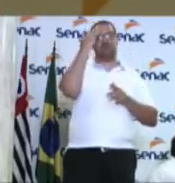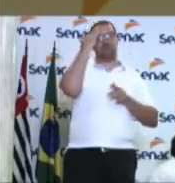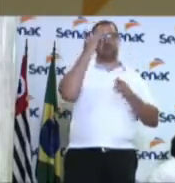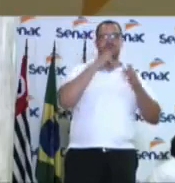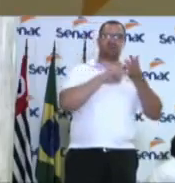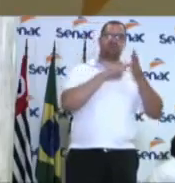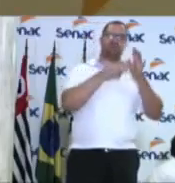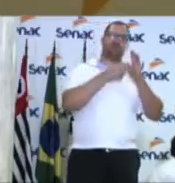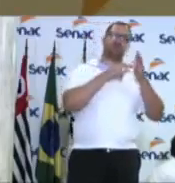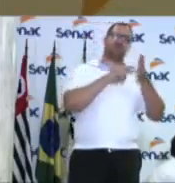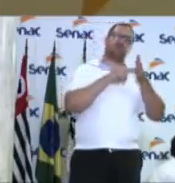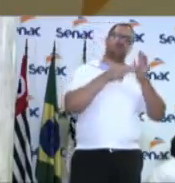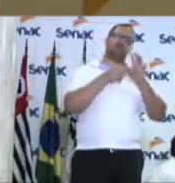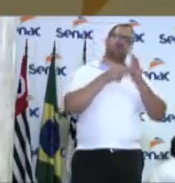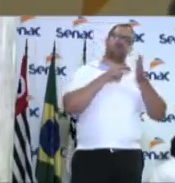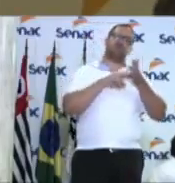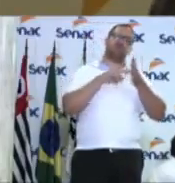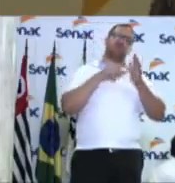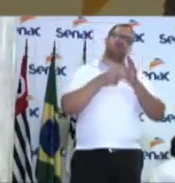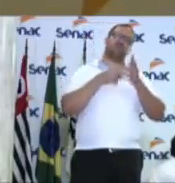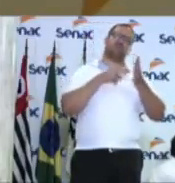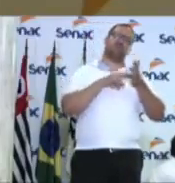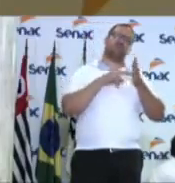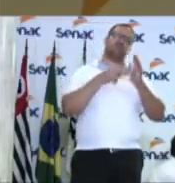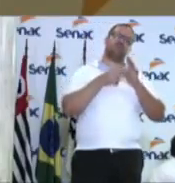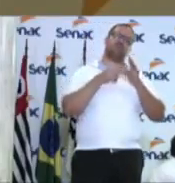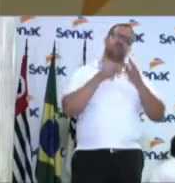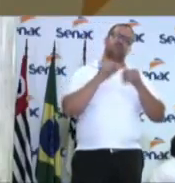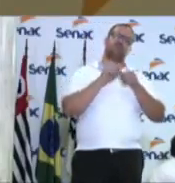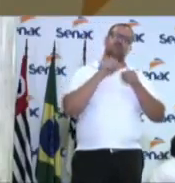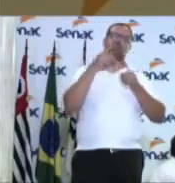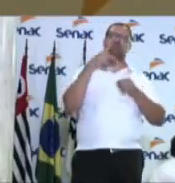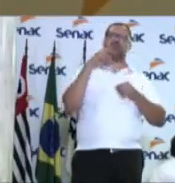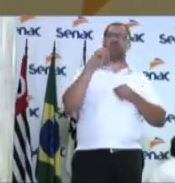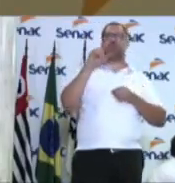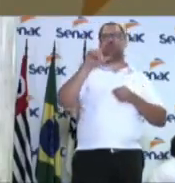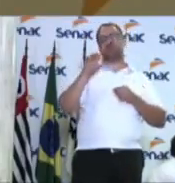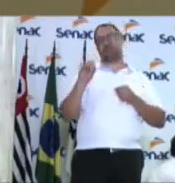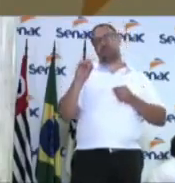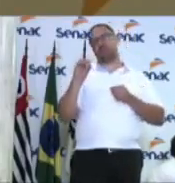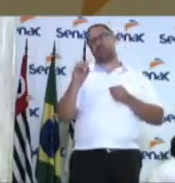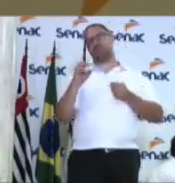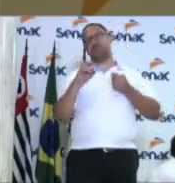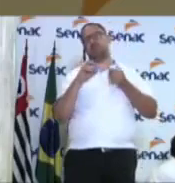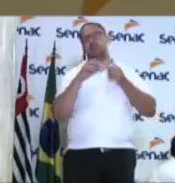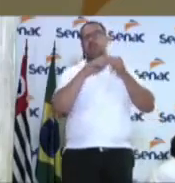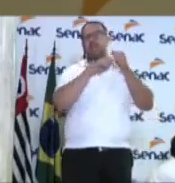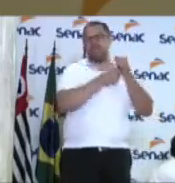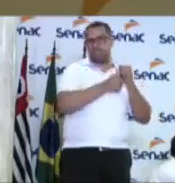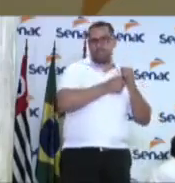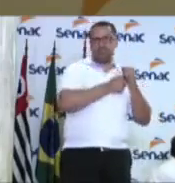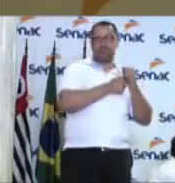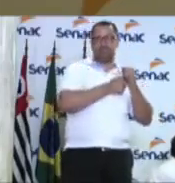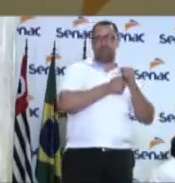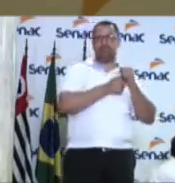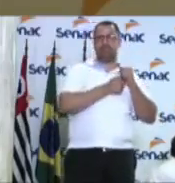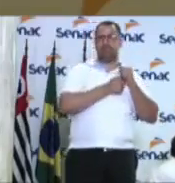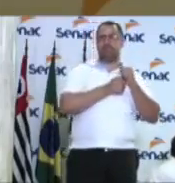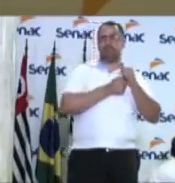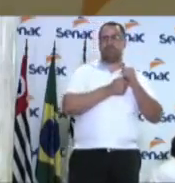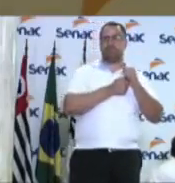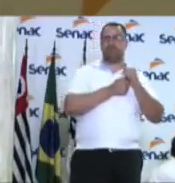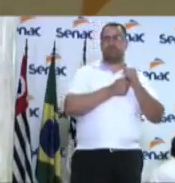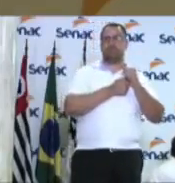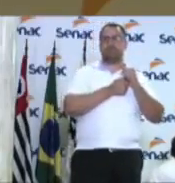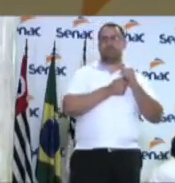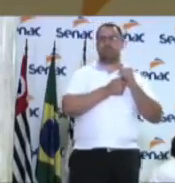significado disso, até que ele vê espelhado 0109, e a gente vê que forma a palavra Polo, e ele descobre que o segredo do, enfim,